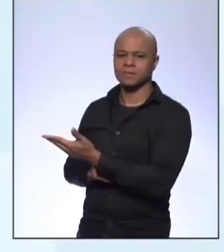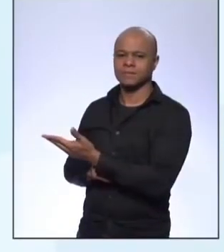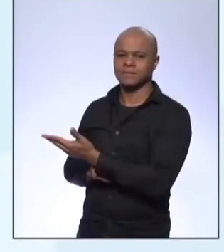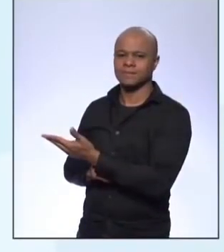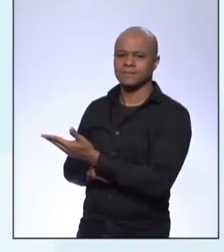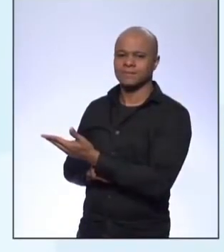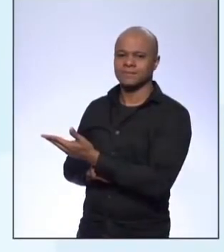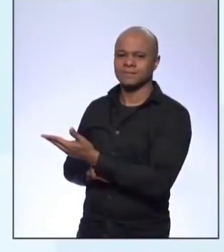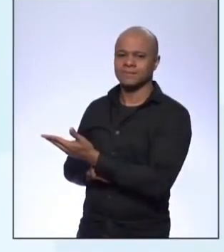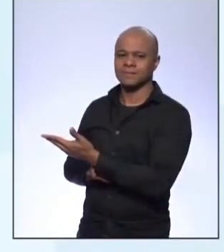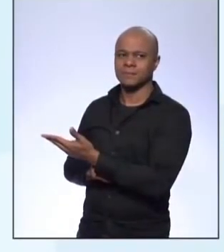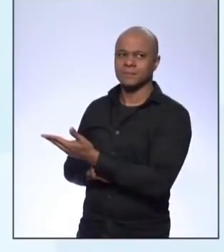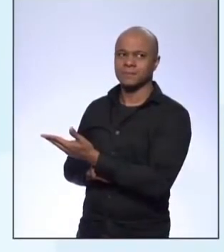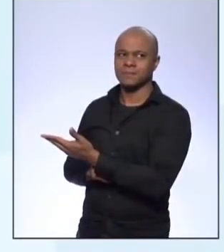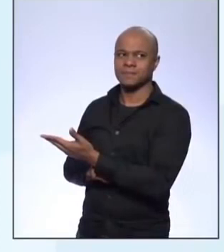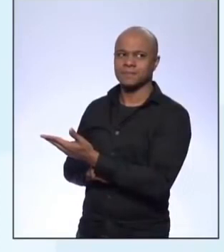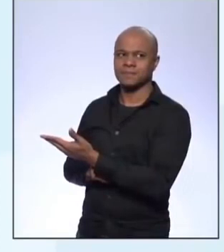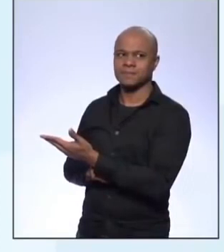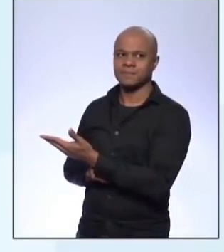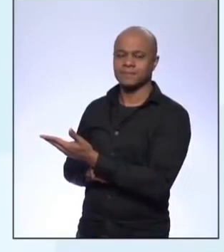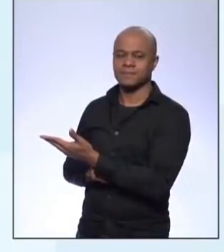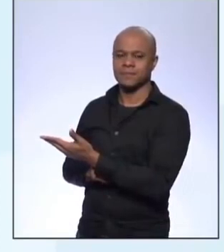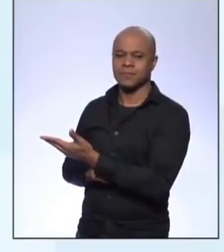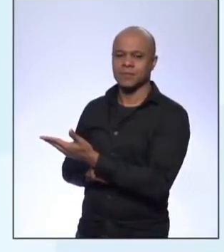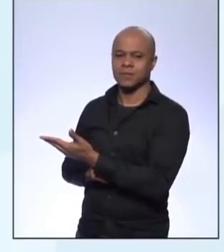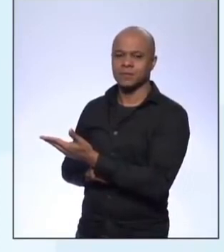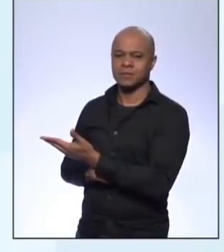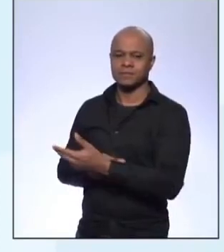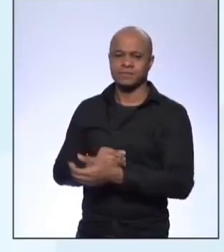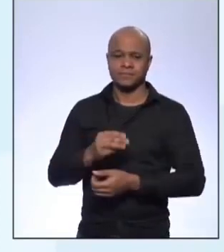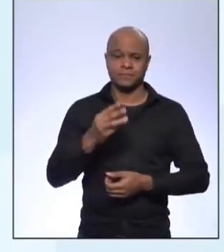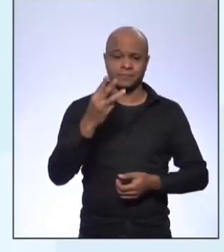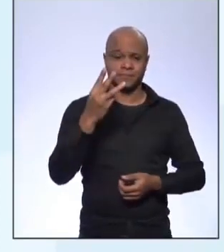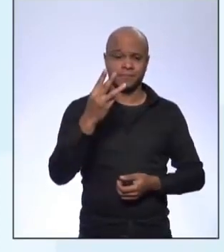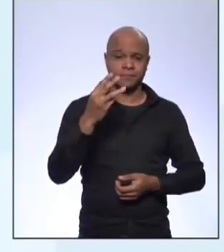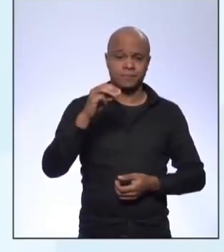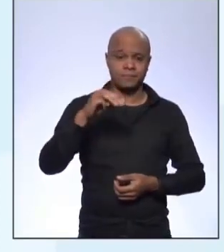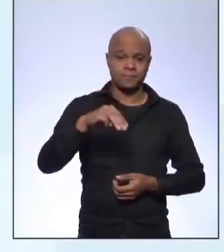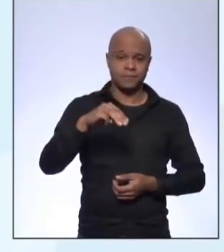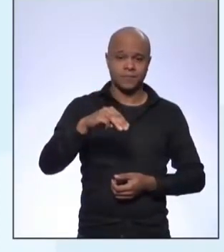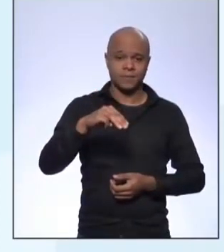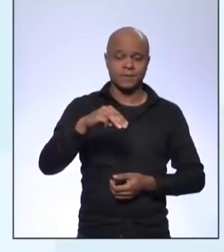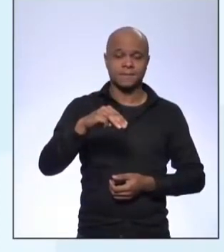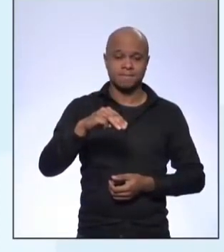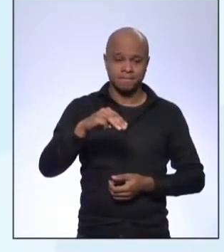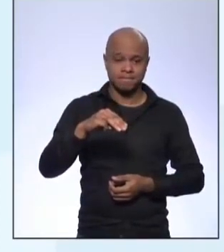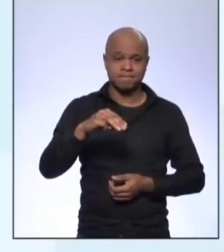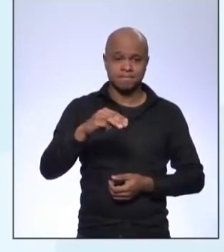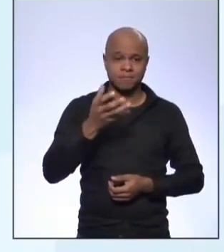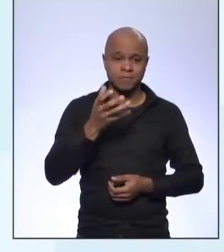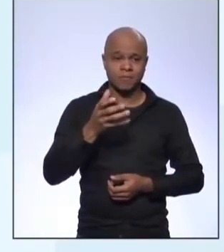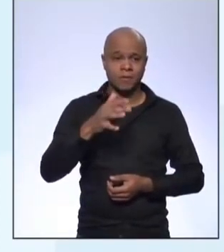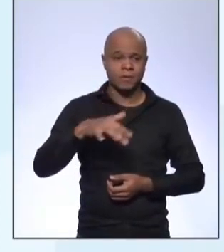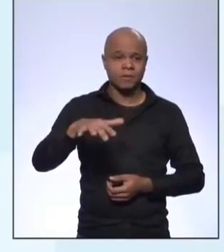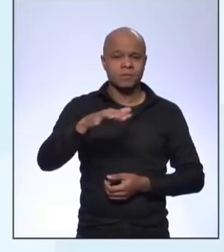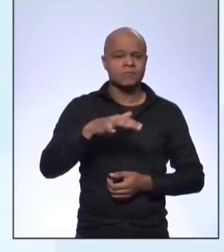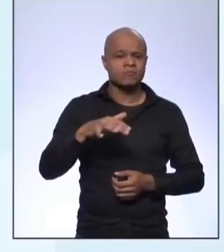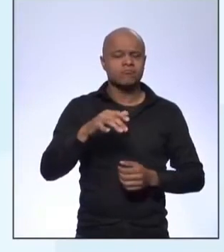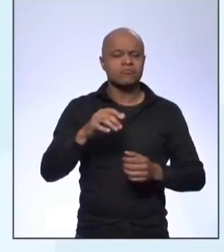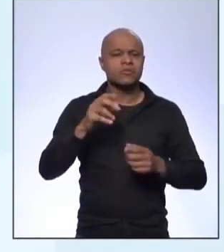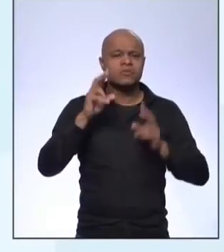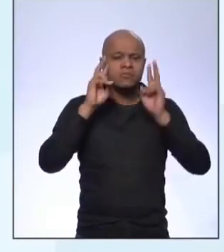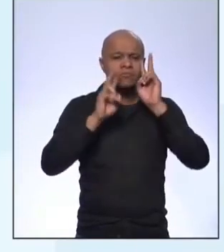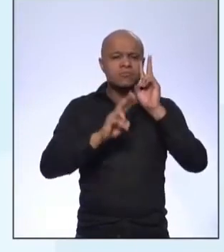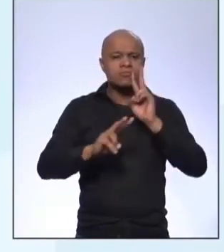acrescentar mais um minutinho aí. Vamos fazer 3 minutos dessa atividade, porque eu quero que vocês caprichem, tá? Então, olha